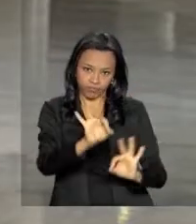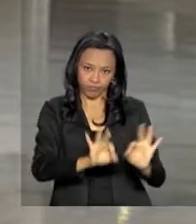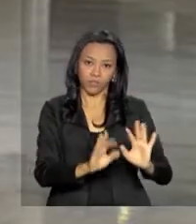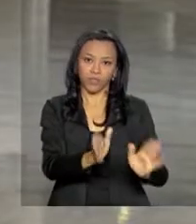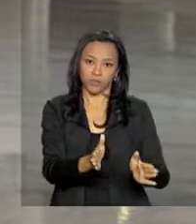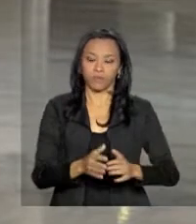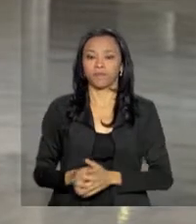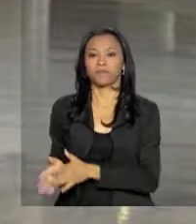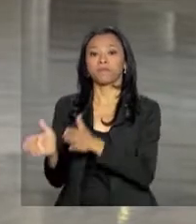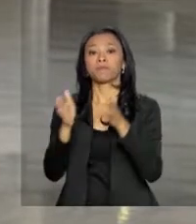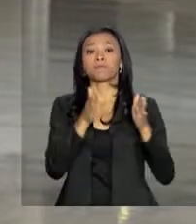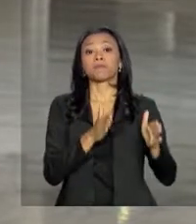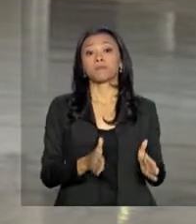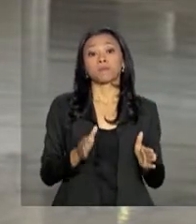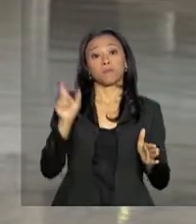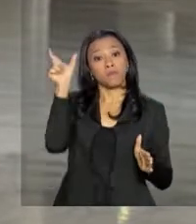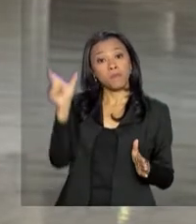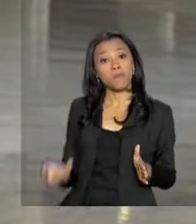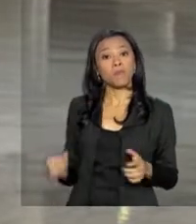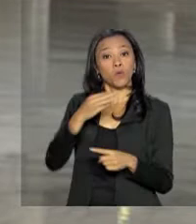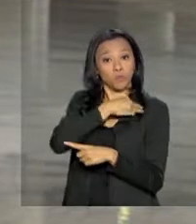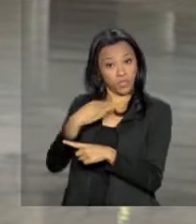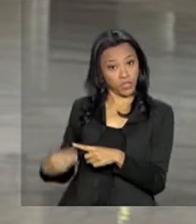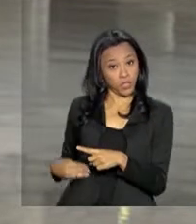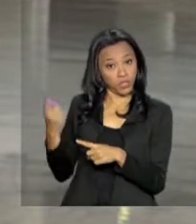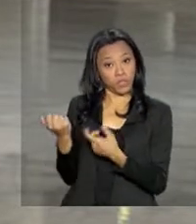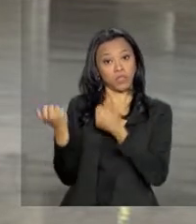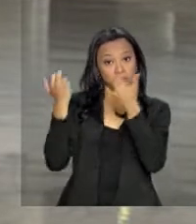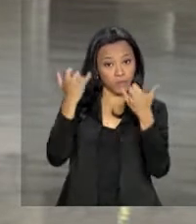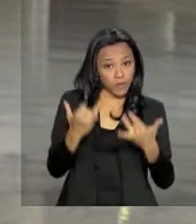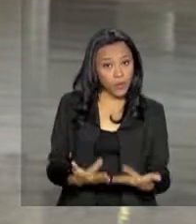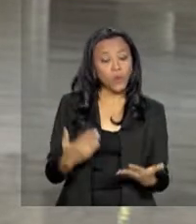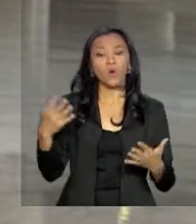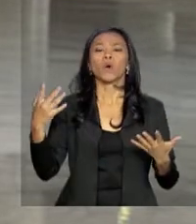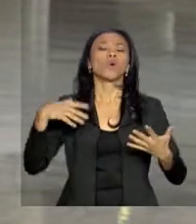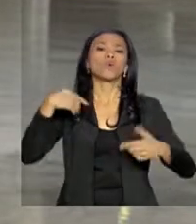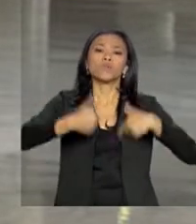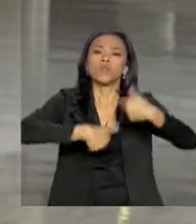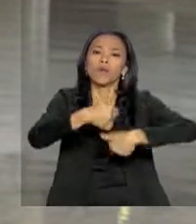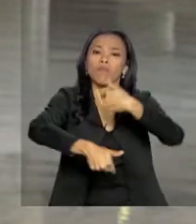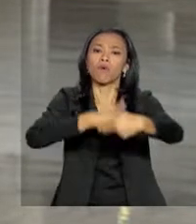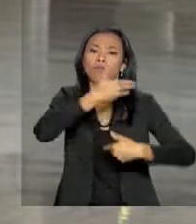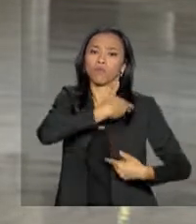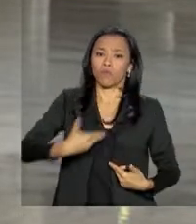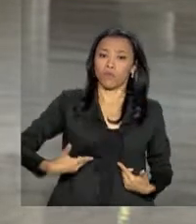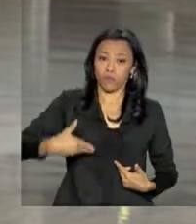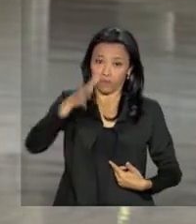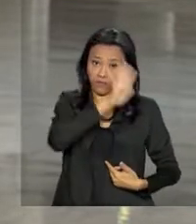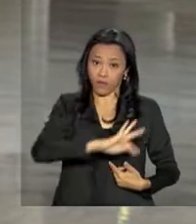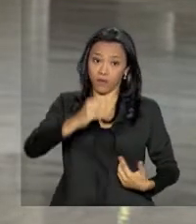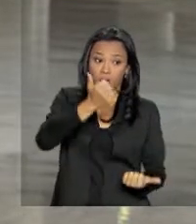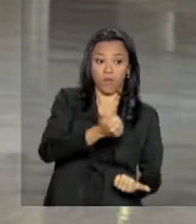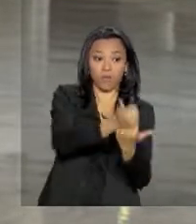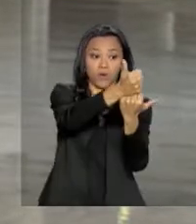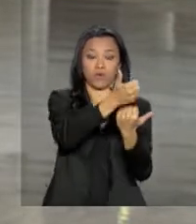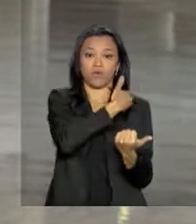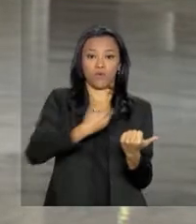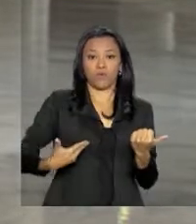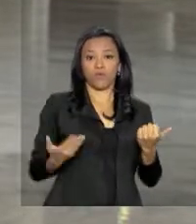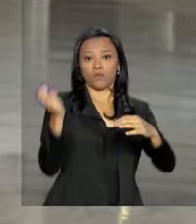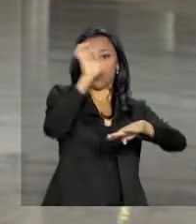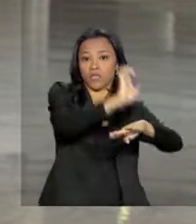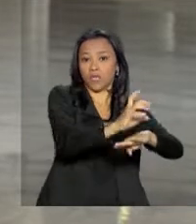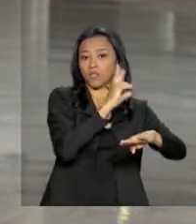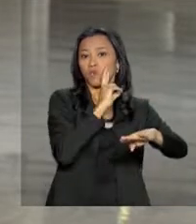o ministro sérgio tiago falou também sobre as ações do governo federal em apoio ao governo de roraima na